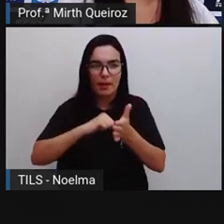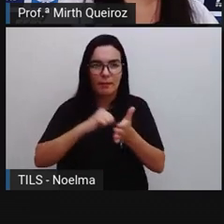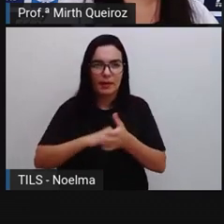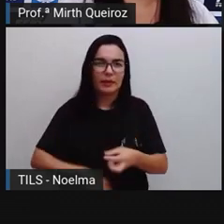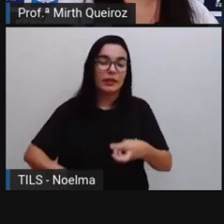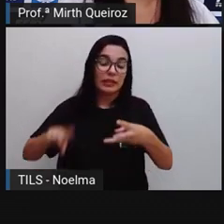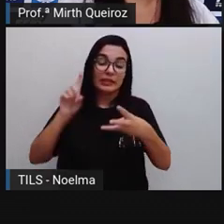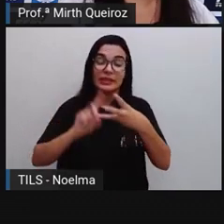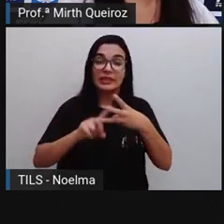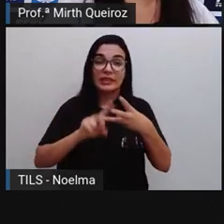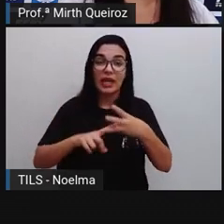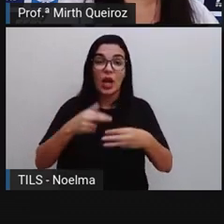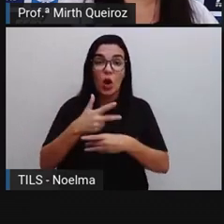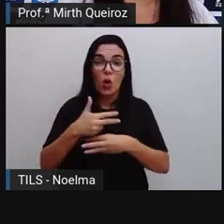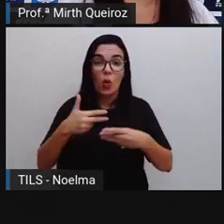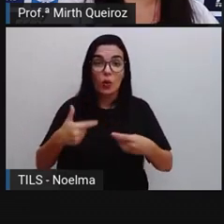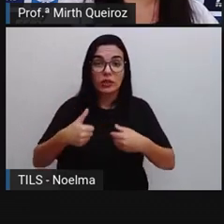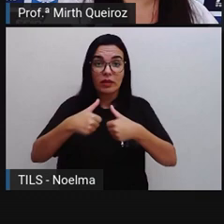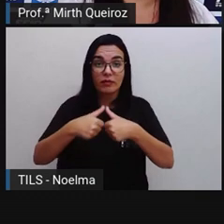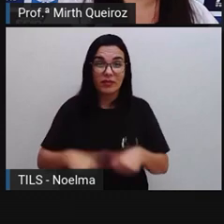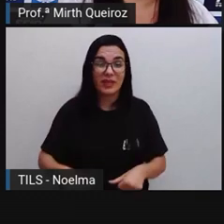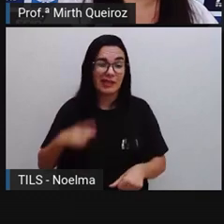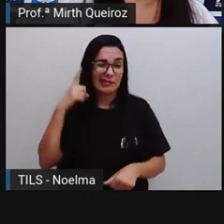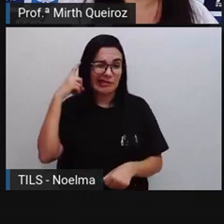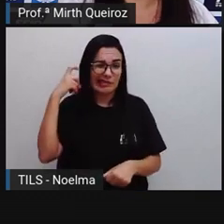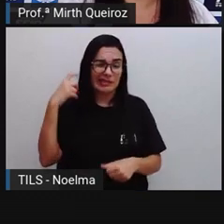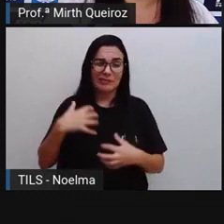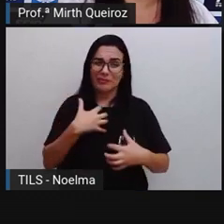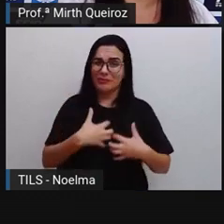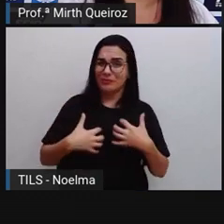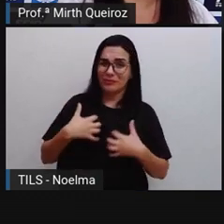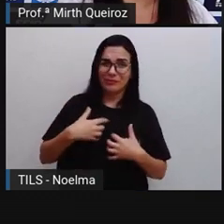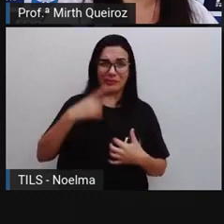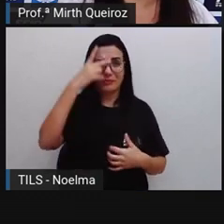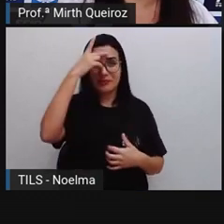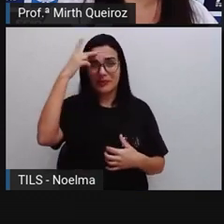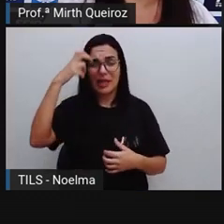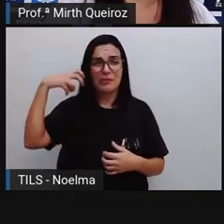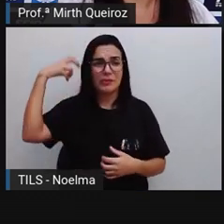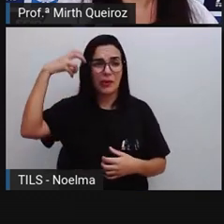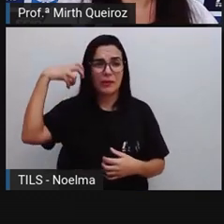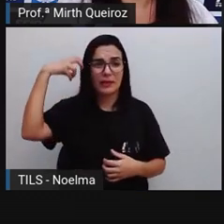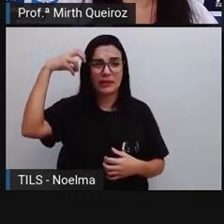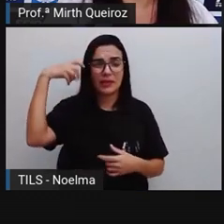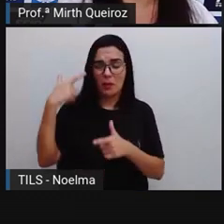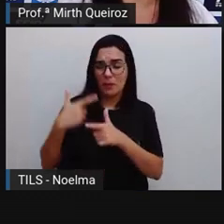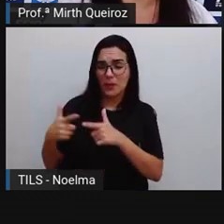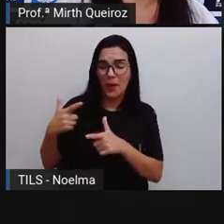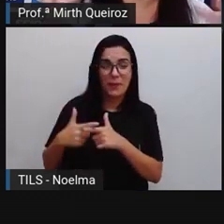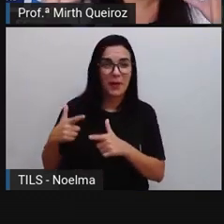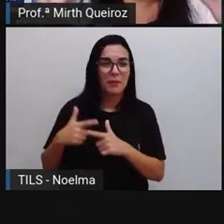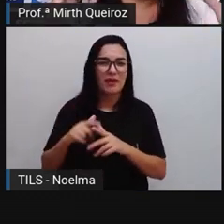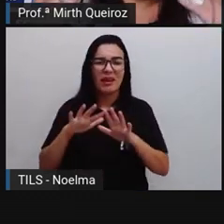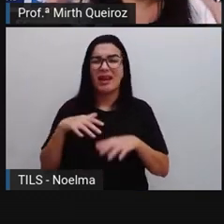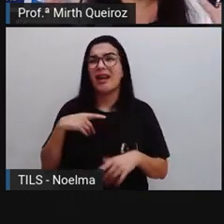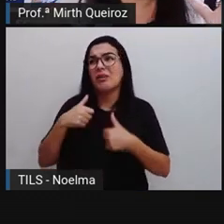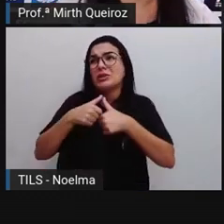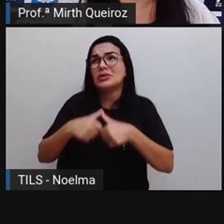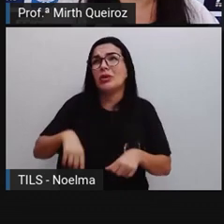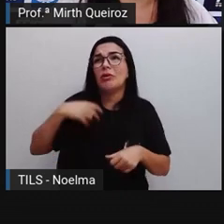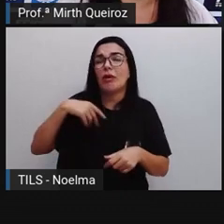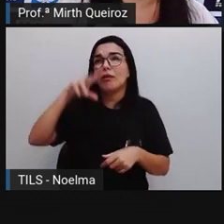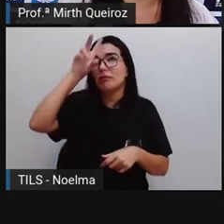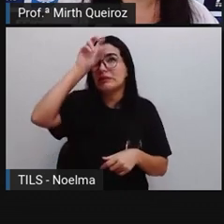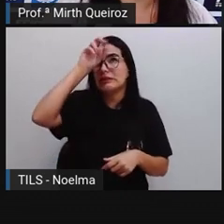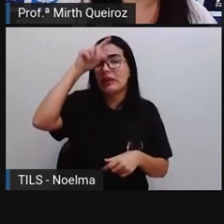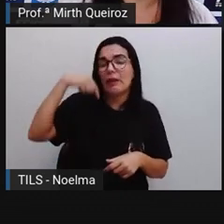E 3, coisa que fica incomodando a pessoa, preocupação, problema. Ah, eu estou com um grilo aqui na